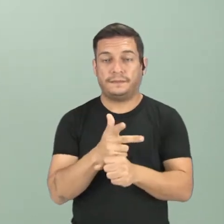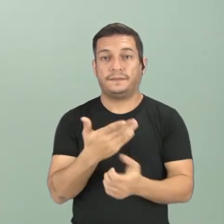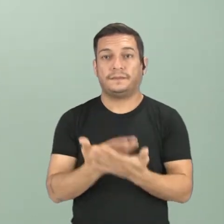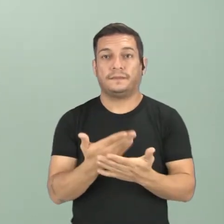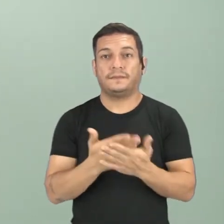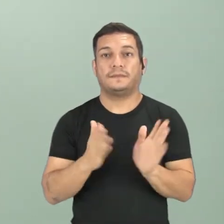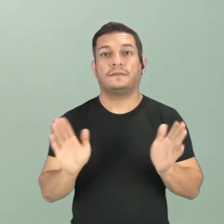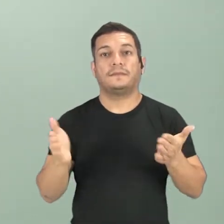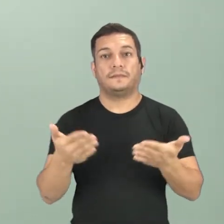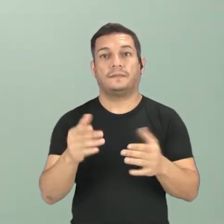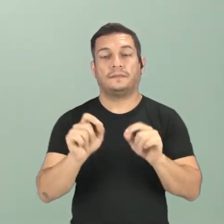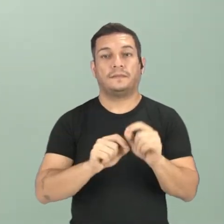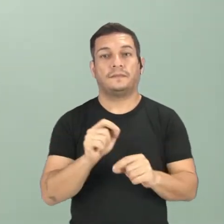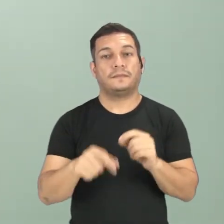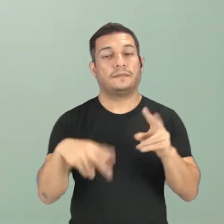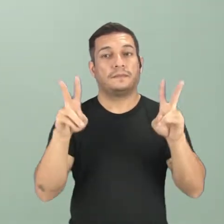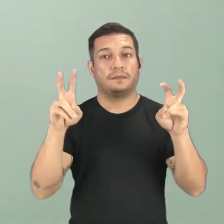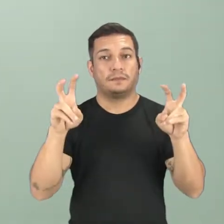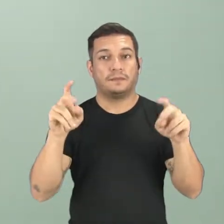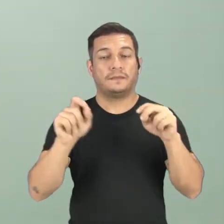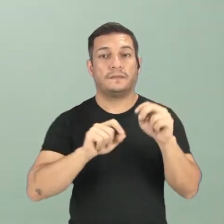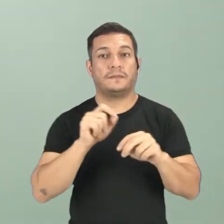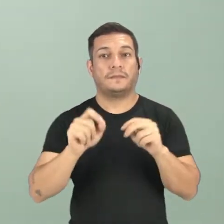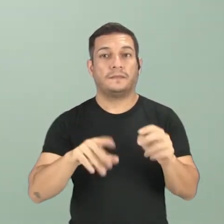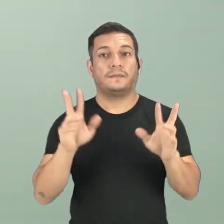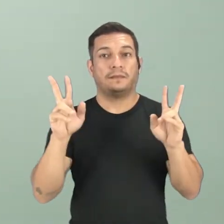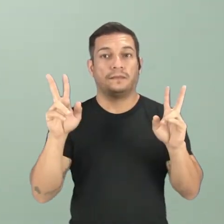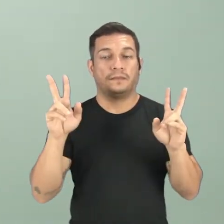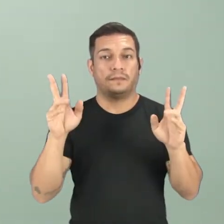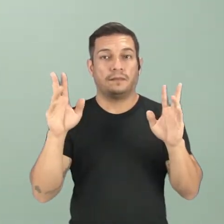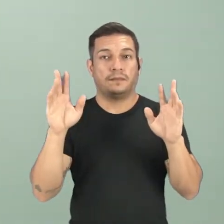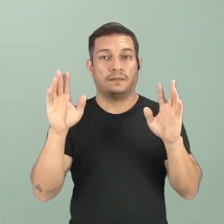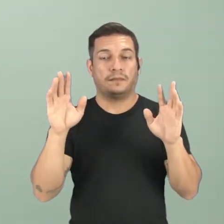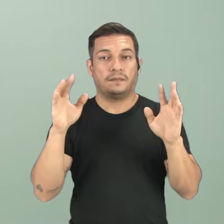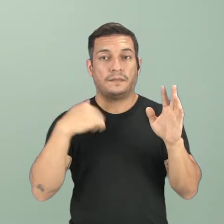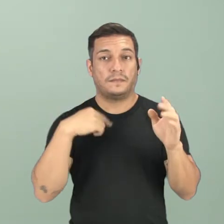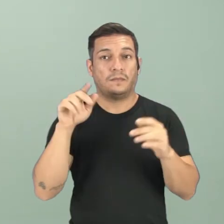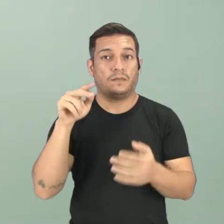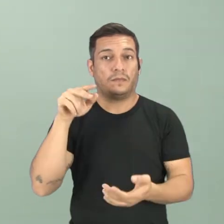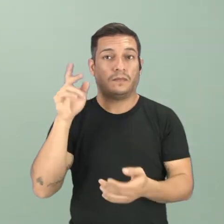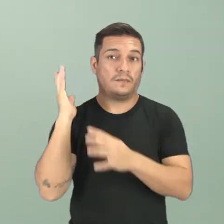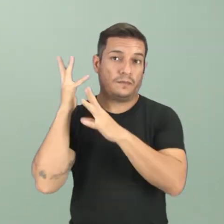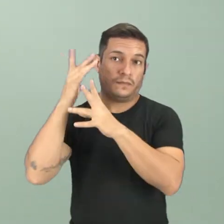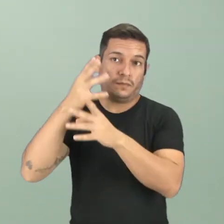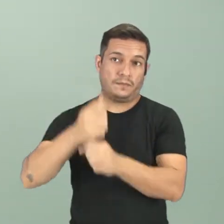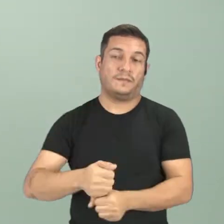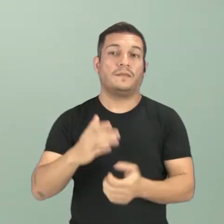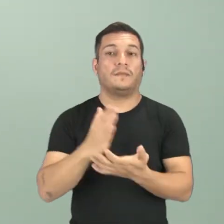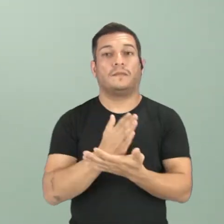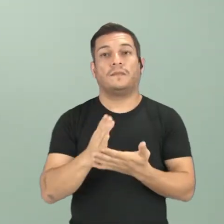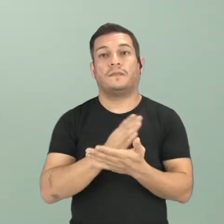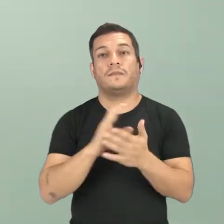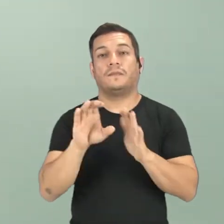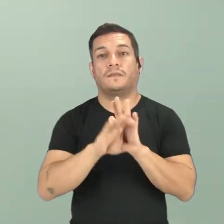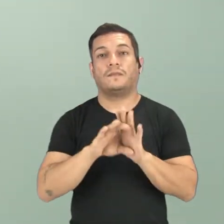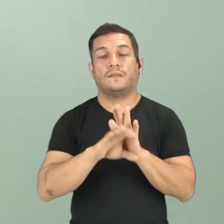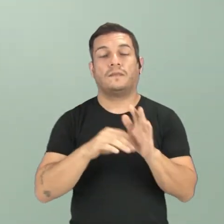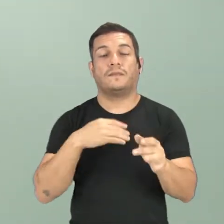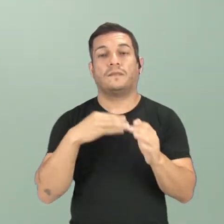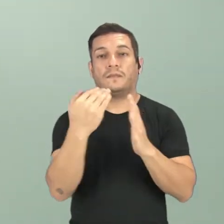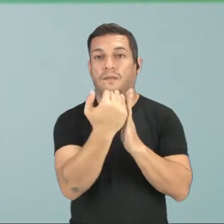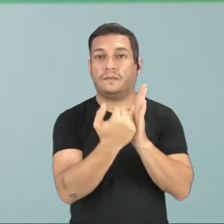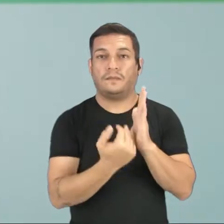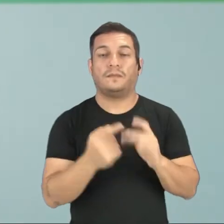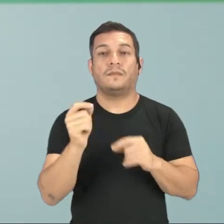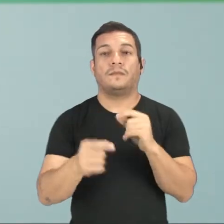videoaula específica a respeito deste assunto. Eu irei retomar alguns pontos consideráveis